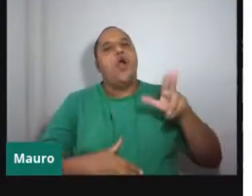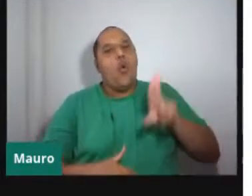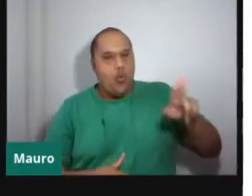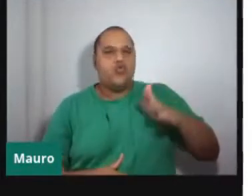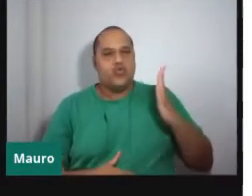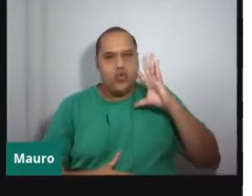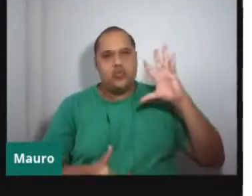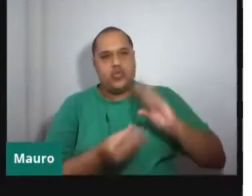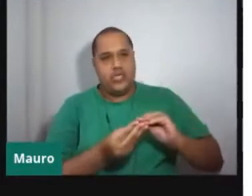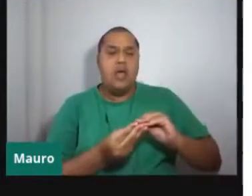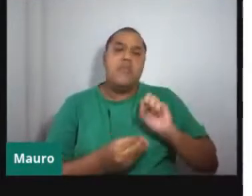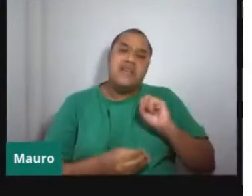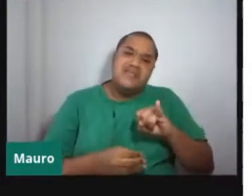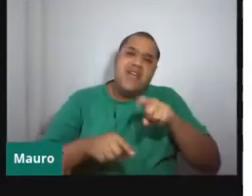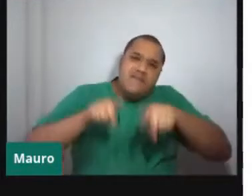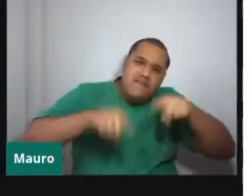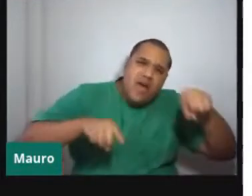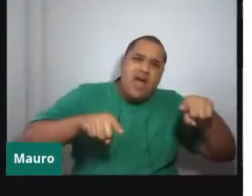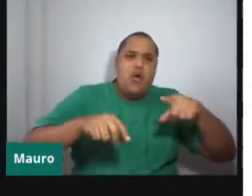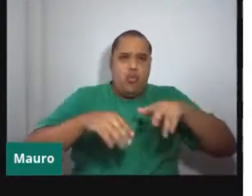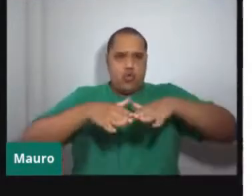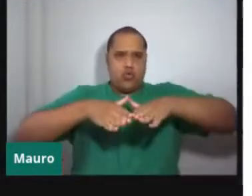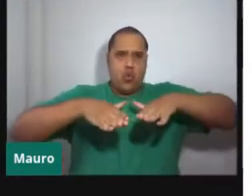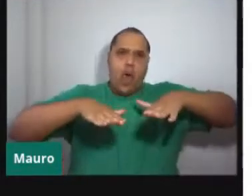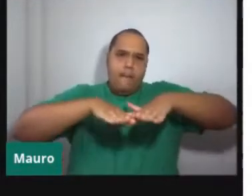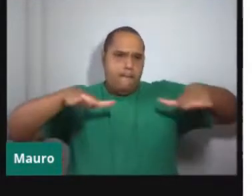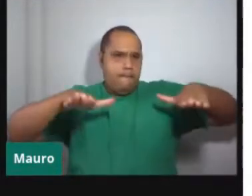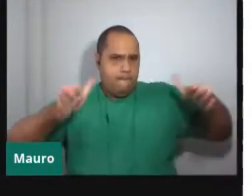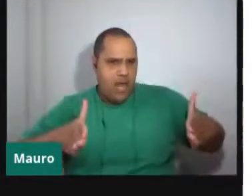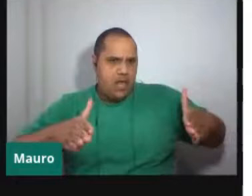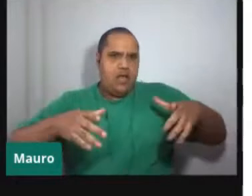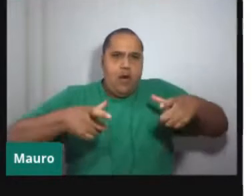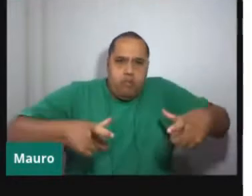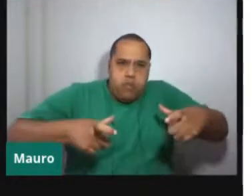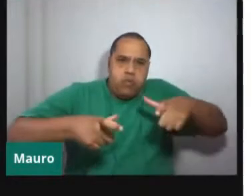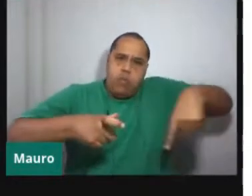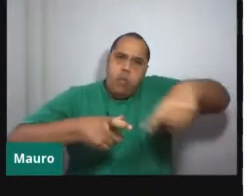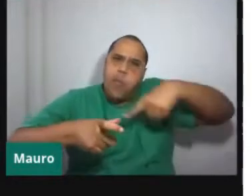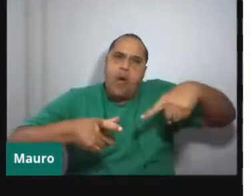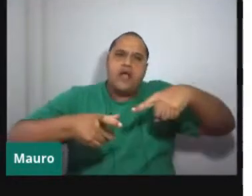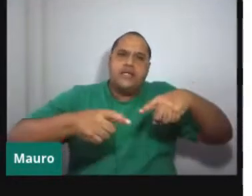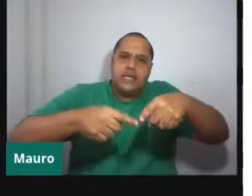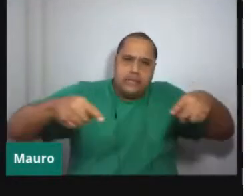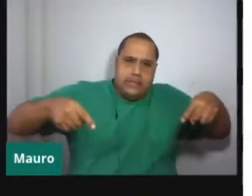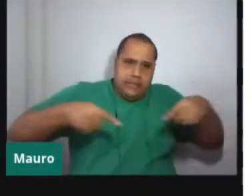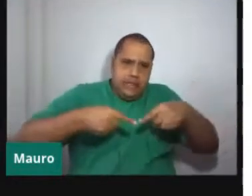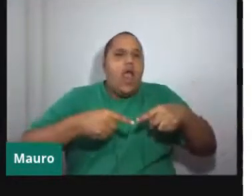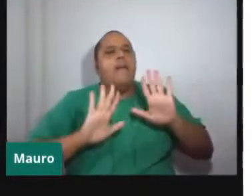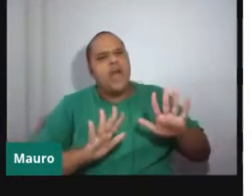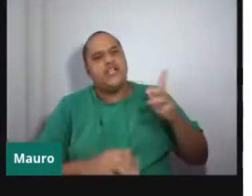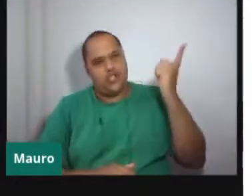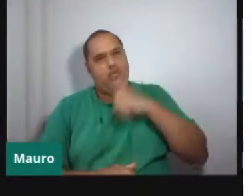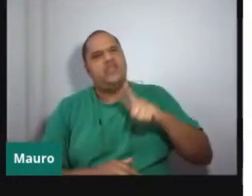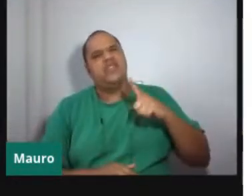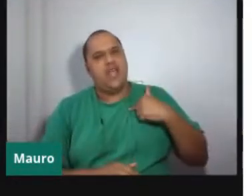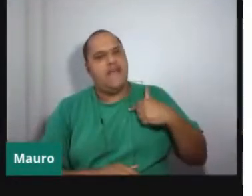E mesmo pequenas variações de mesa, tem mesas muito diferentes, né, que nem parecem mesas, ainda assim você consegue, né, extrapolar que